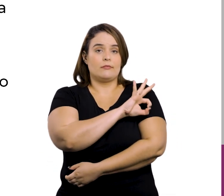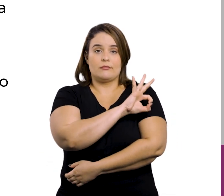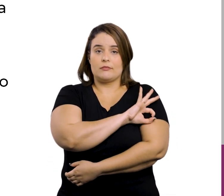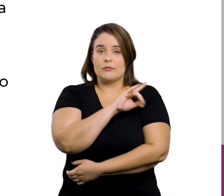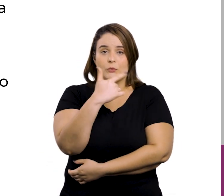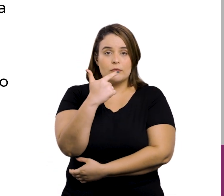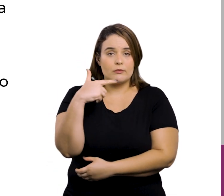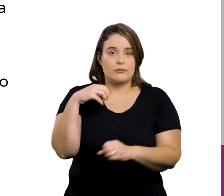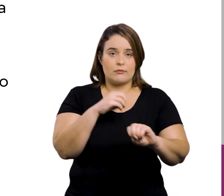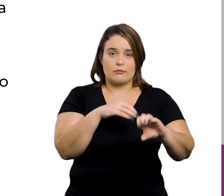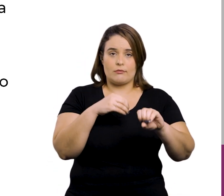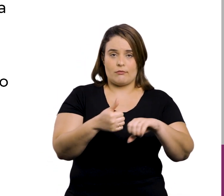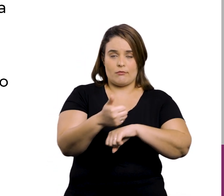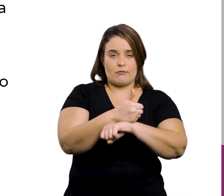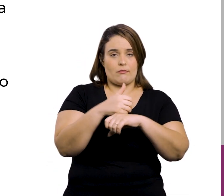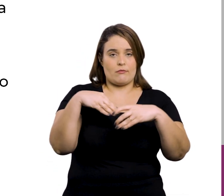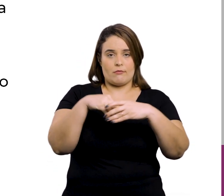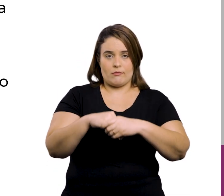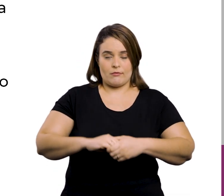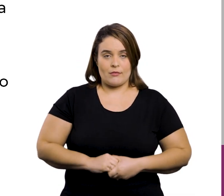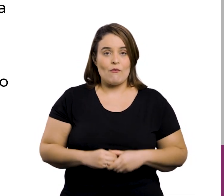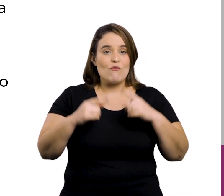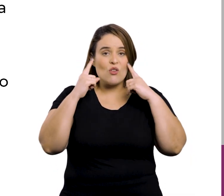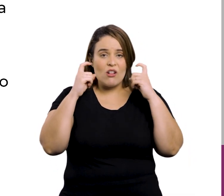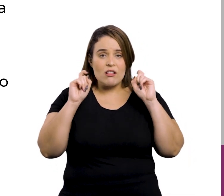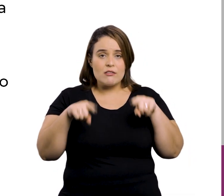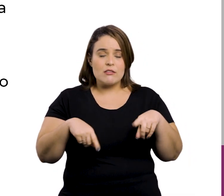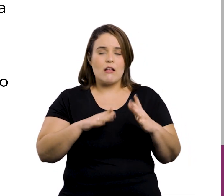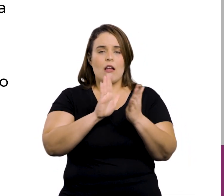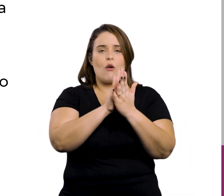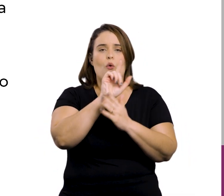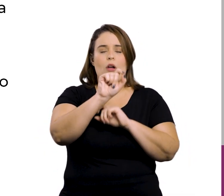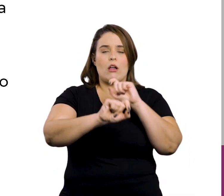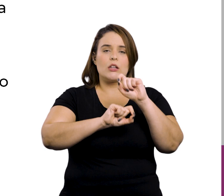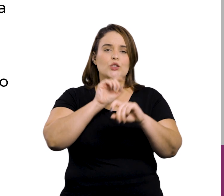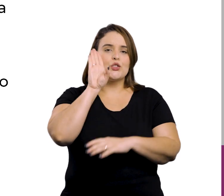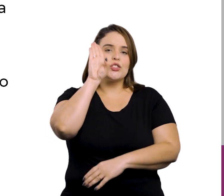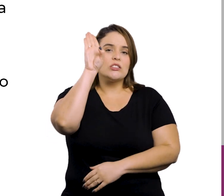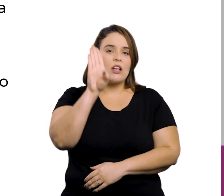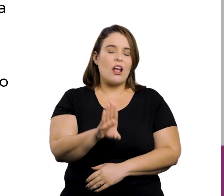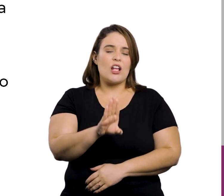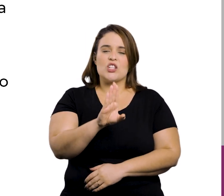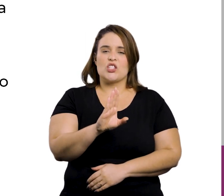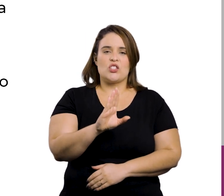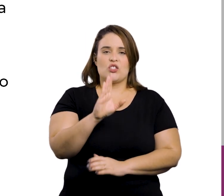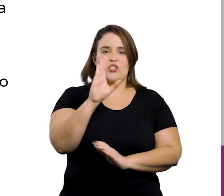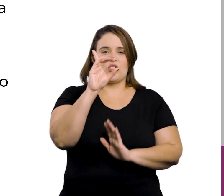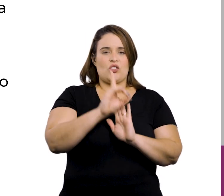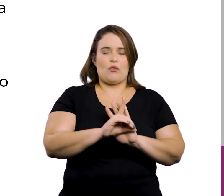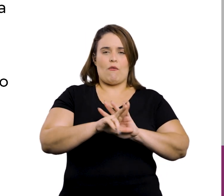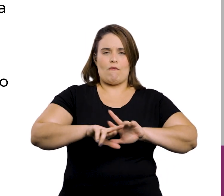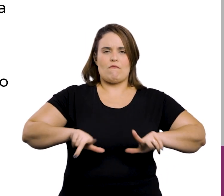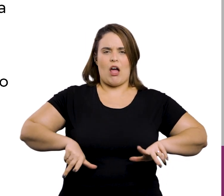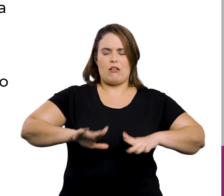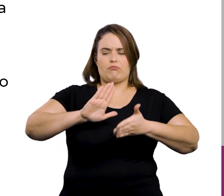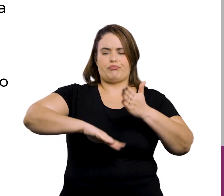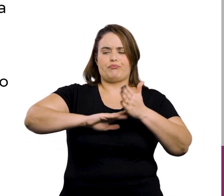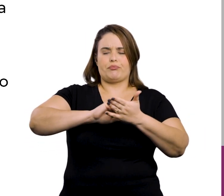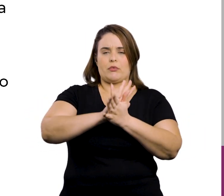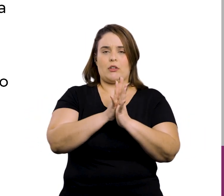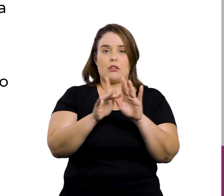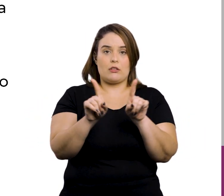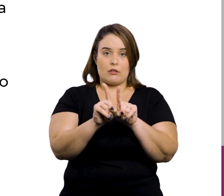por educadores. A violência é consequência direta da negação de diversos direitos, inclusive o